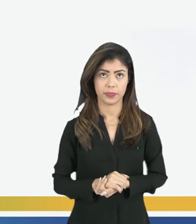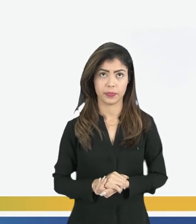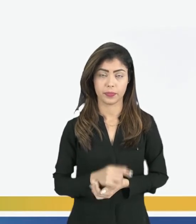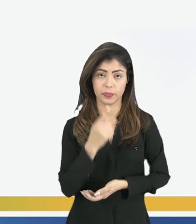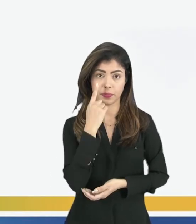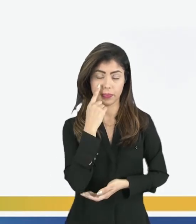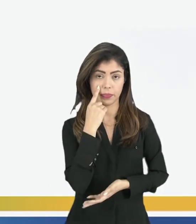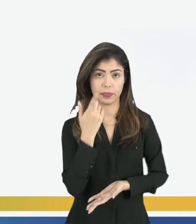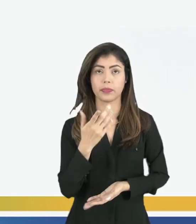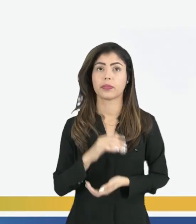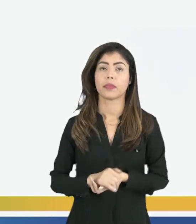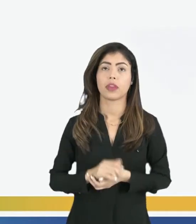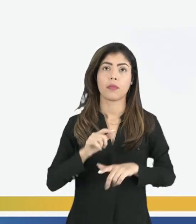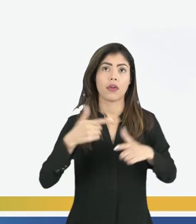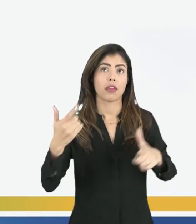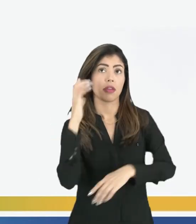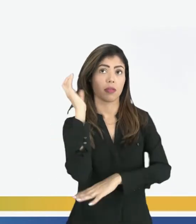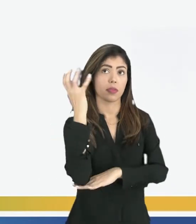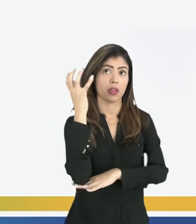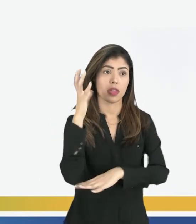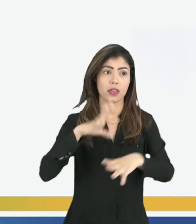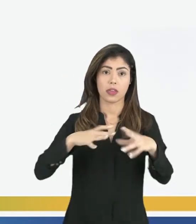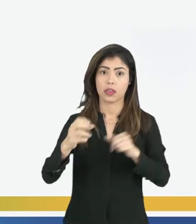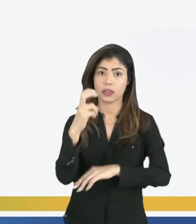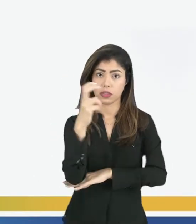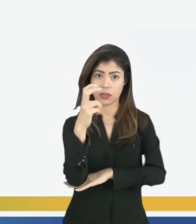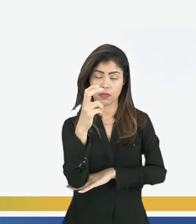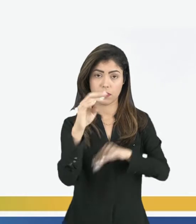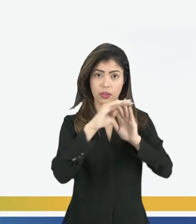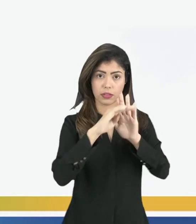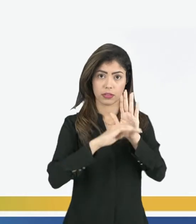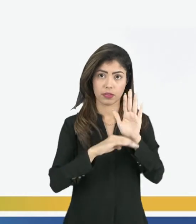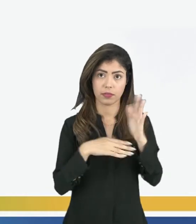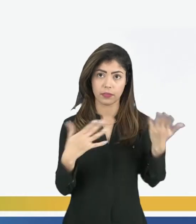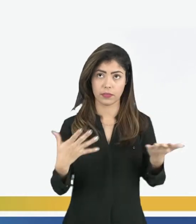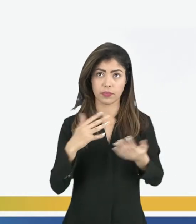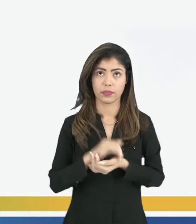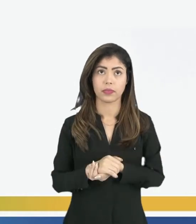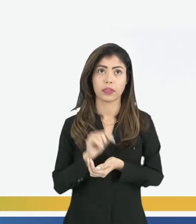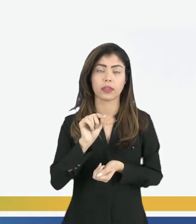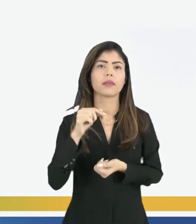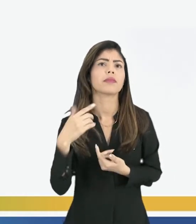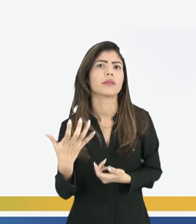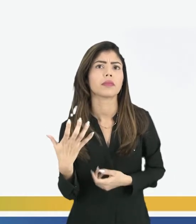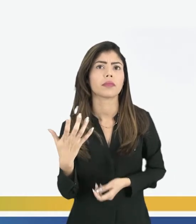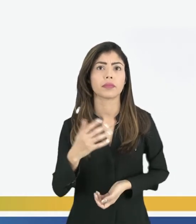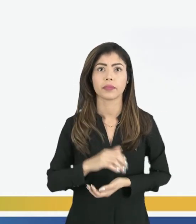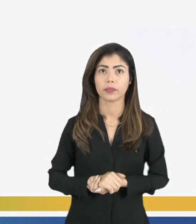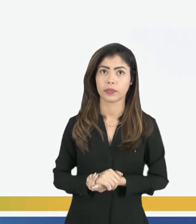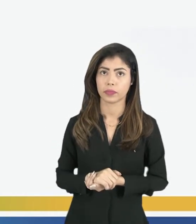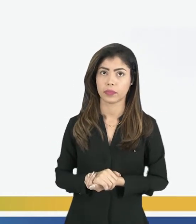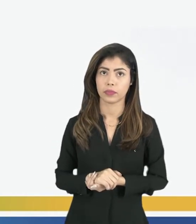Então olha só, a maioria das plantas são formadas por cinco partes. São elas